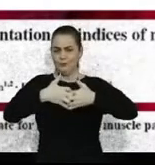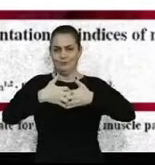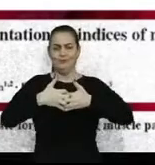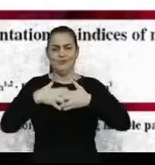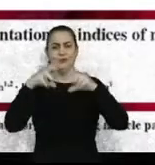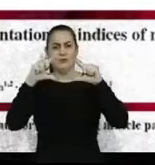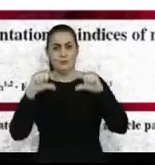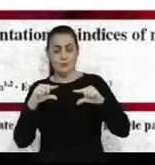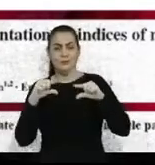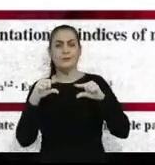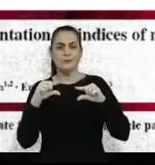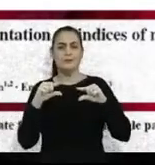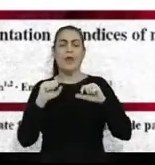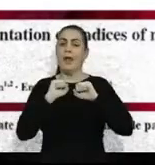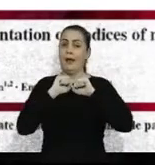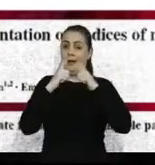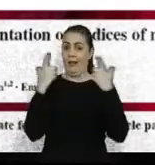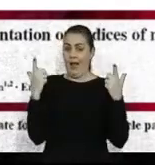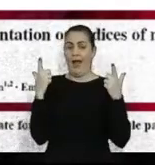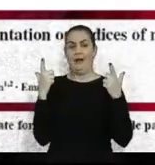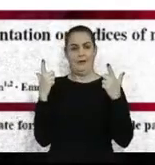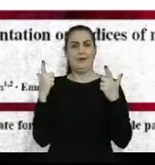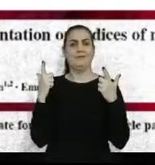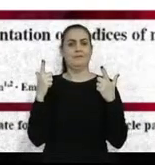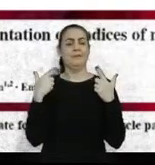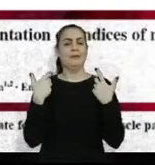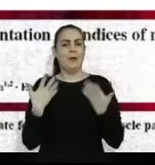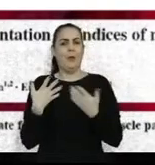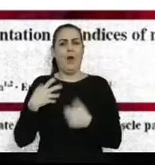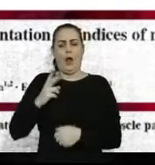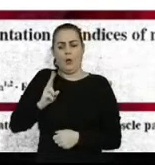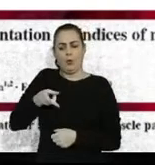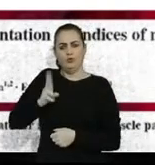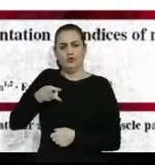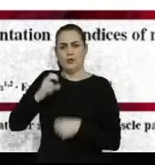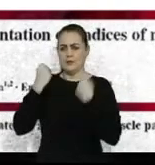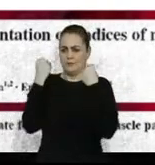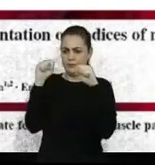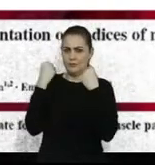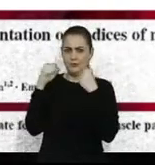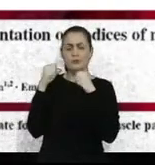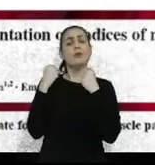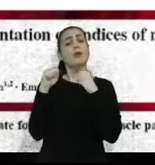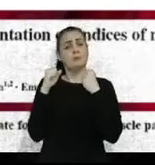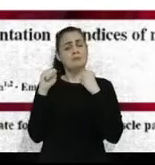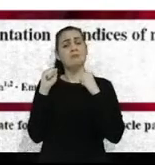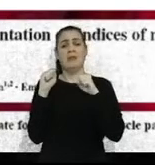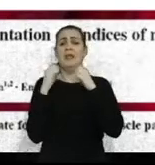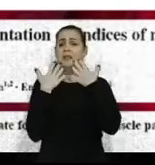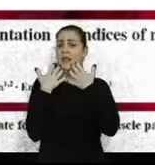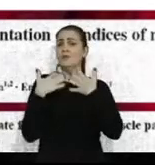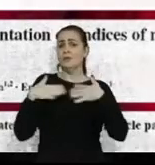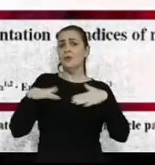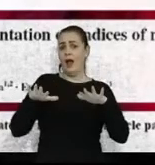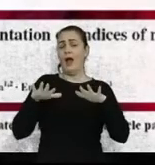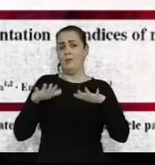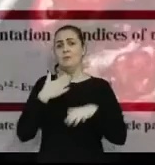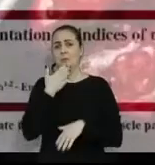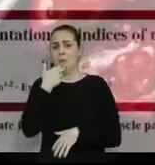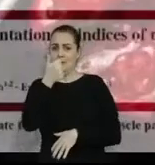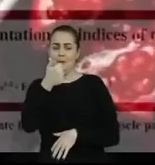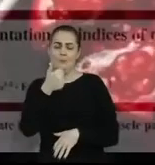segmento, digamos assim, a constância nos treinos aconteça de uma forma muito melhor, tá? E